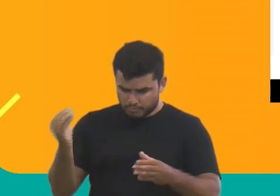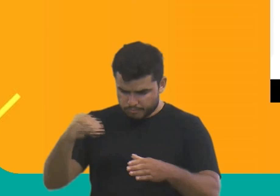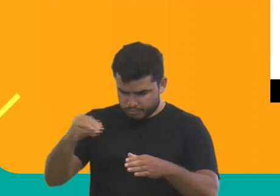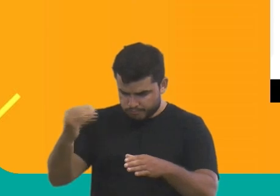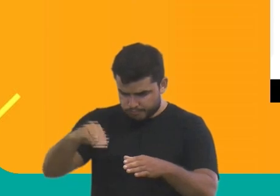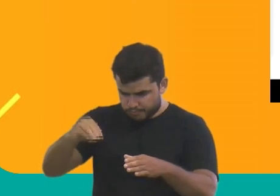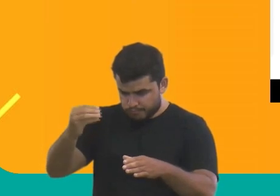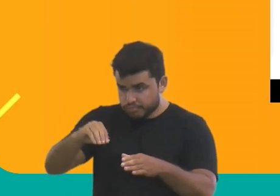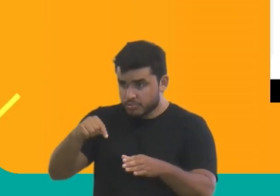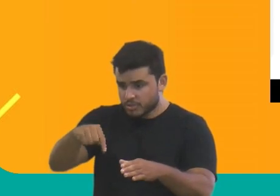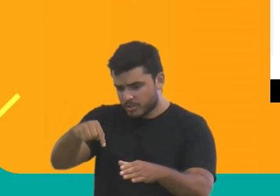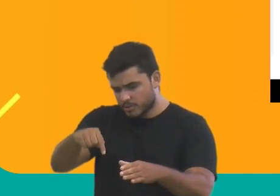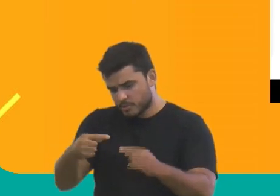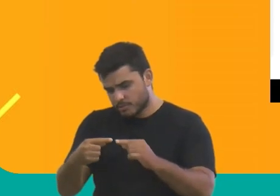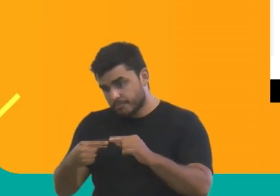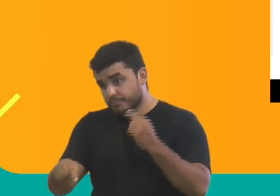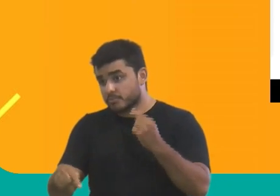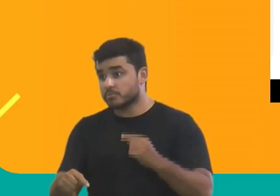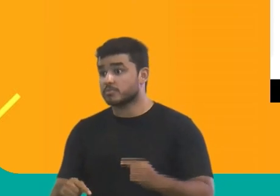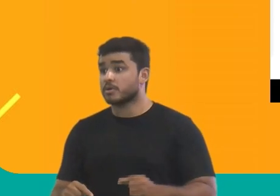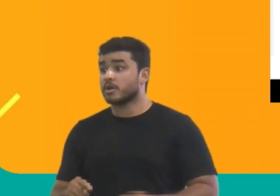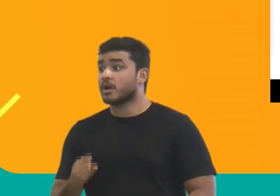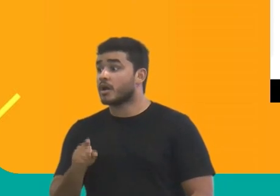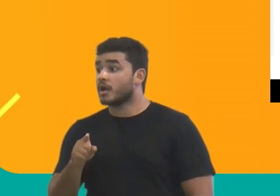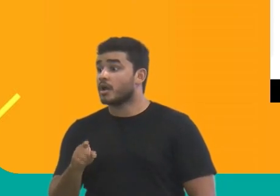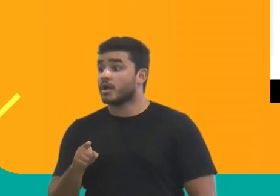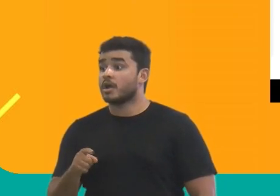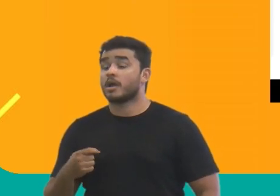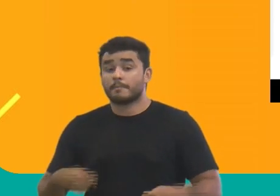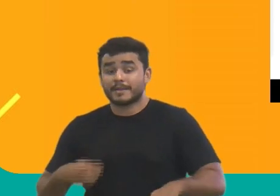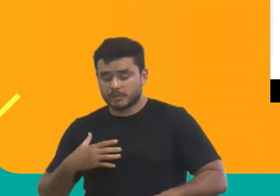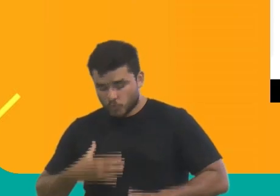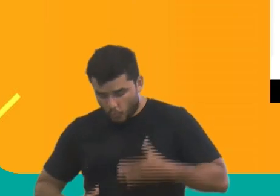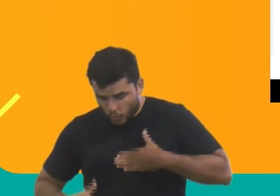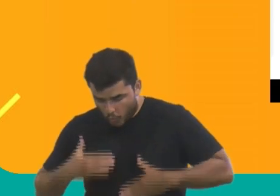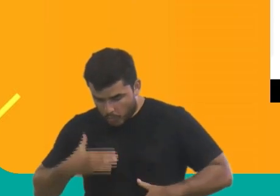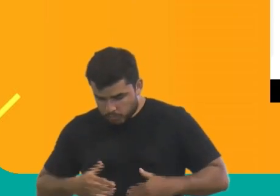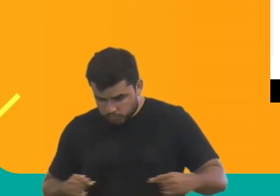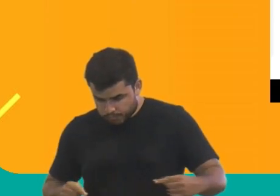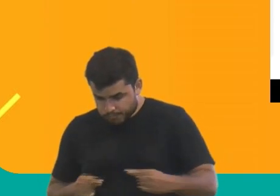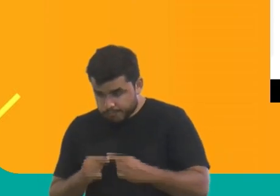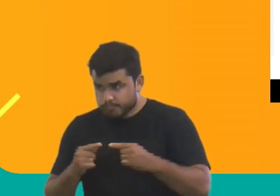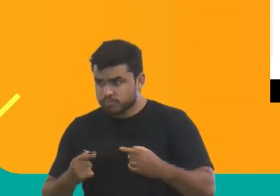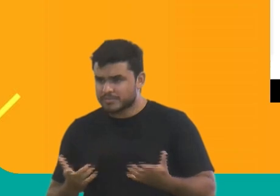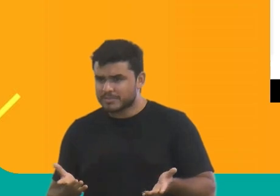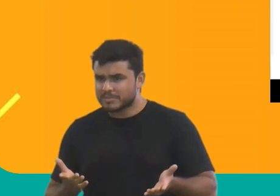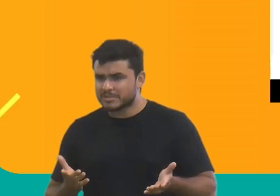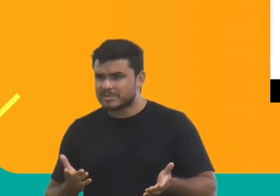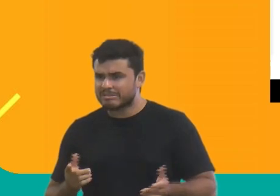padrões de comportamentos que dependem da pressão osmótica. Vixe que eu não sei o que é esse negócio de pressão